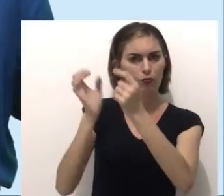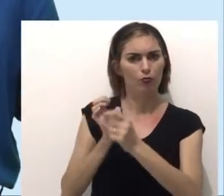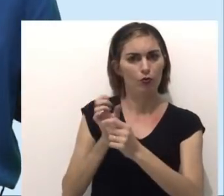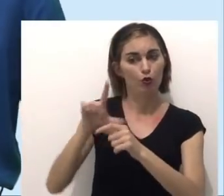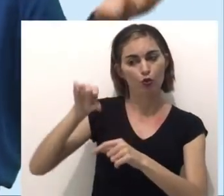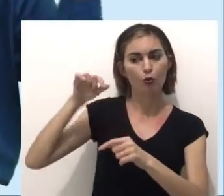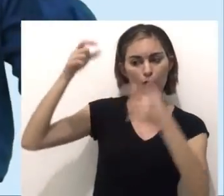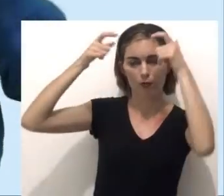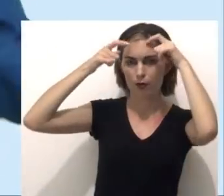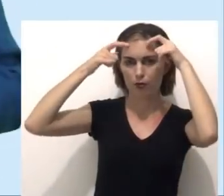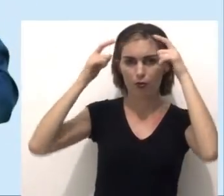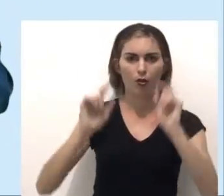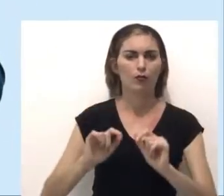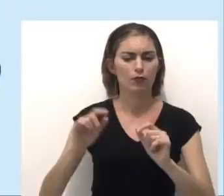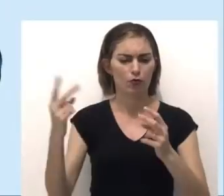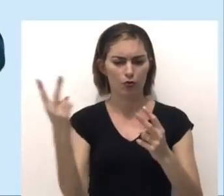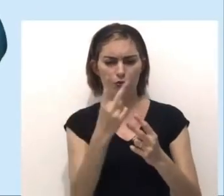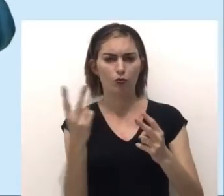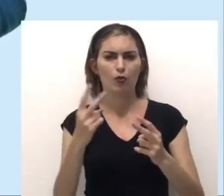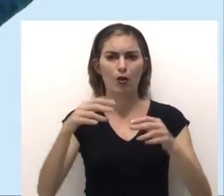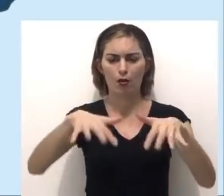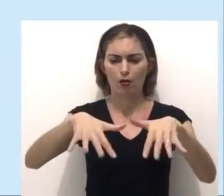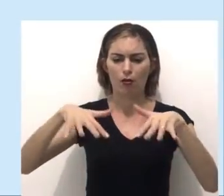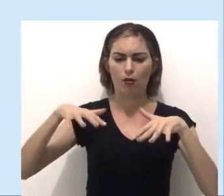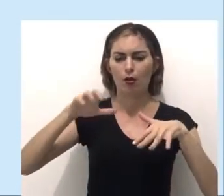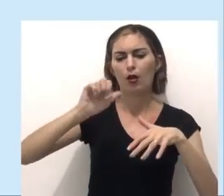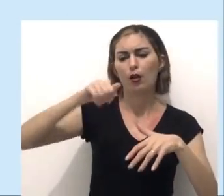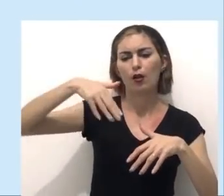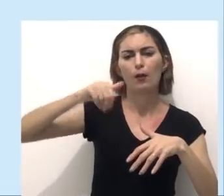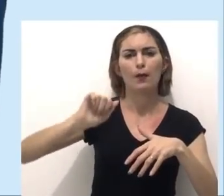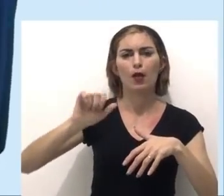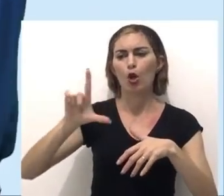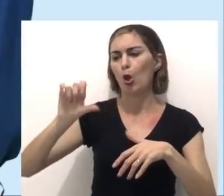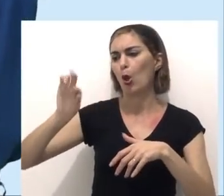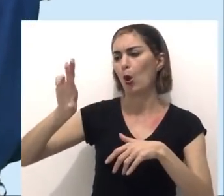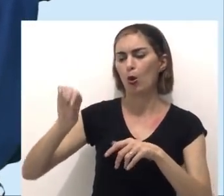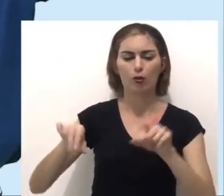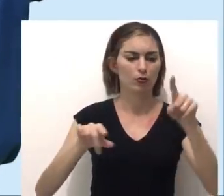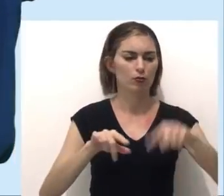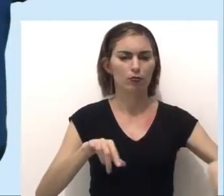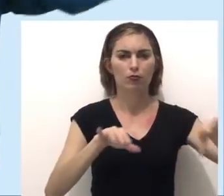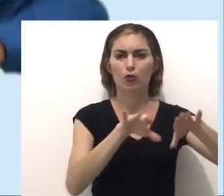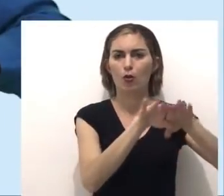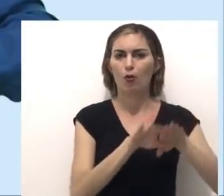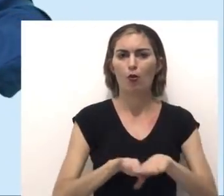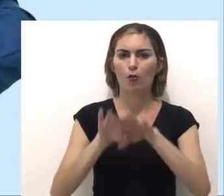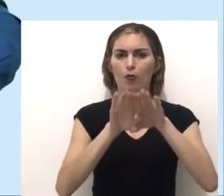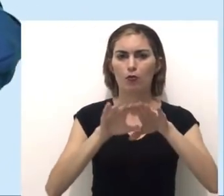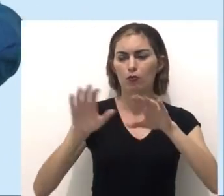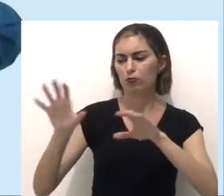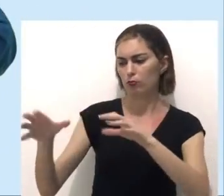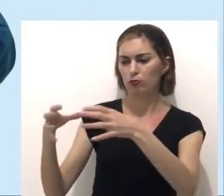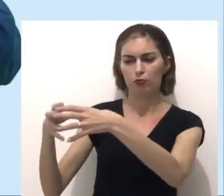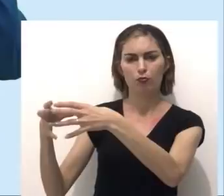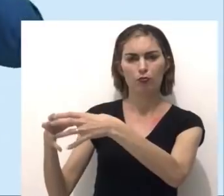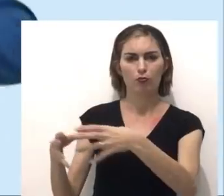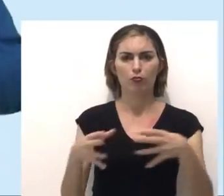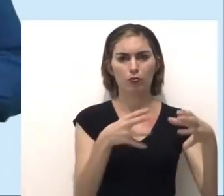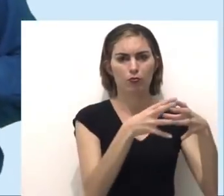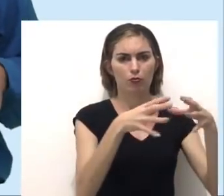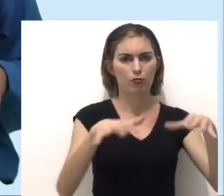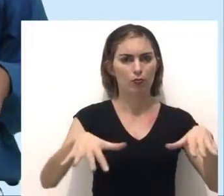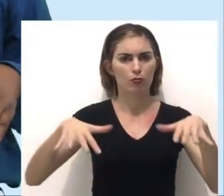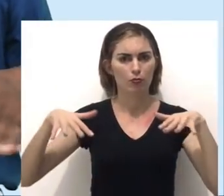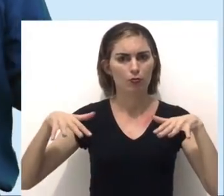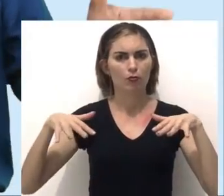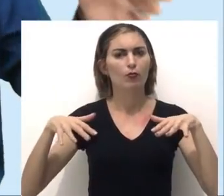nobreza, escolhido pelo rei. Aí vocês vão ter a Câmara dos Lordes e a Câmara dos Comuns. A Câmara